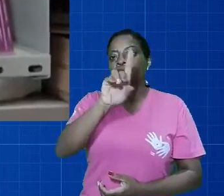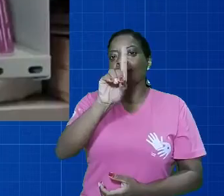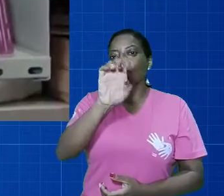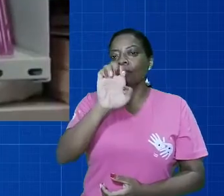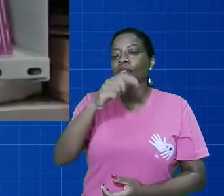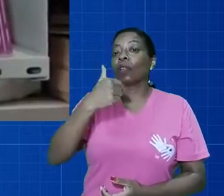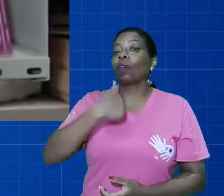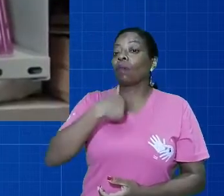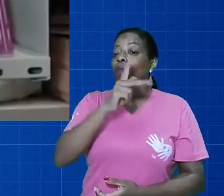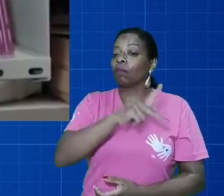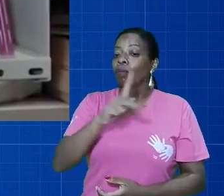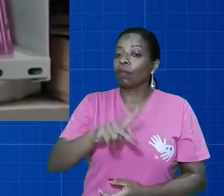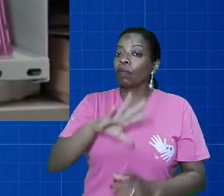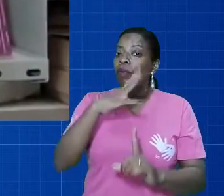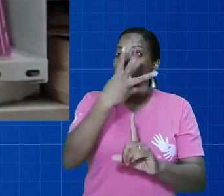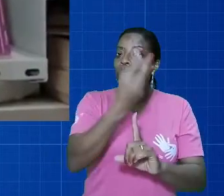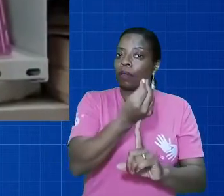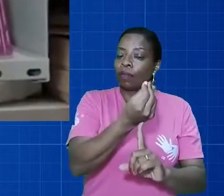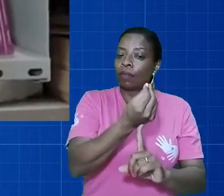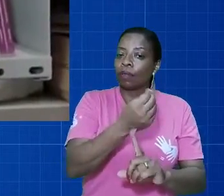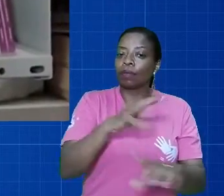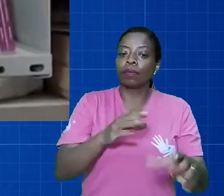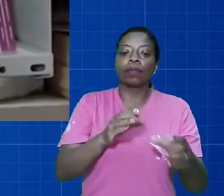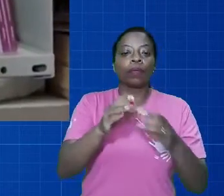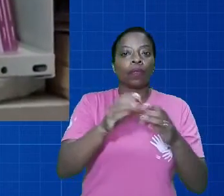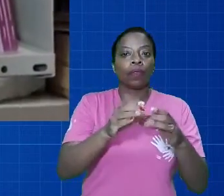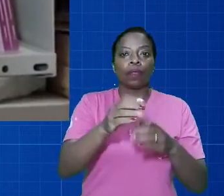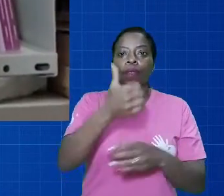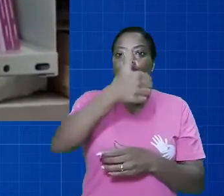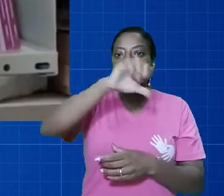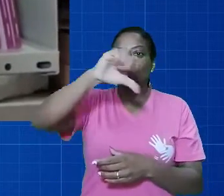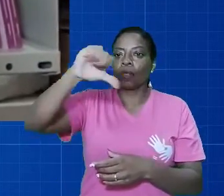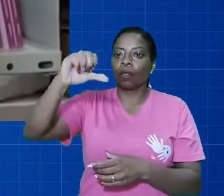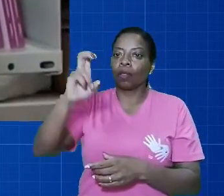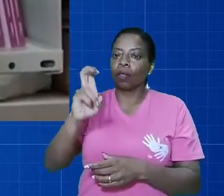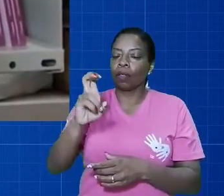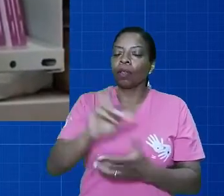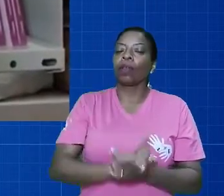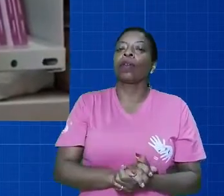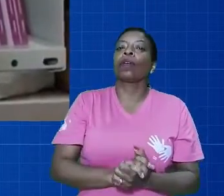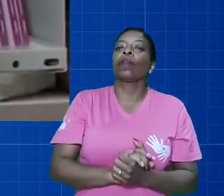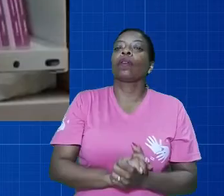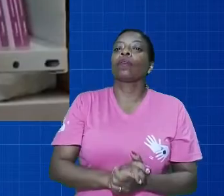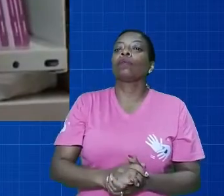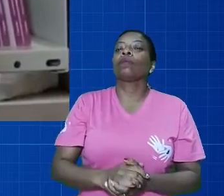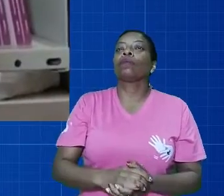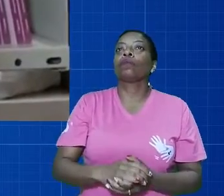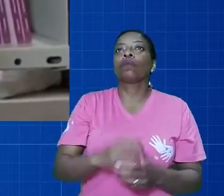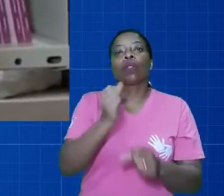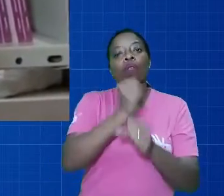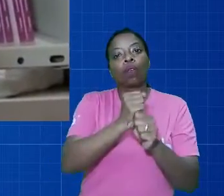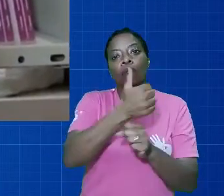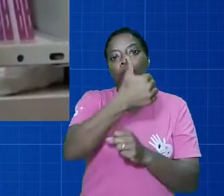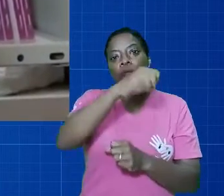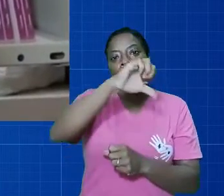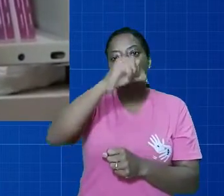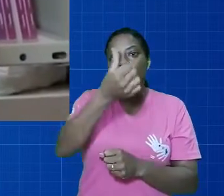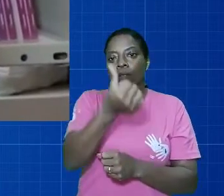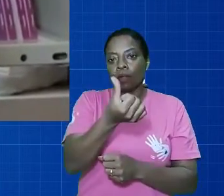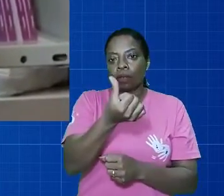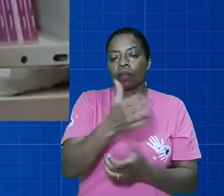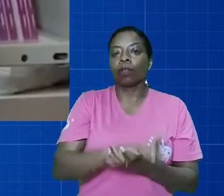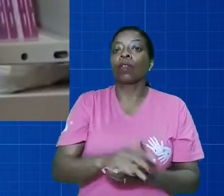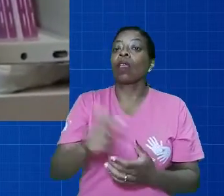1995. E em 1996 eu fui convidada a participar da oficina de arte como professora de desenho